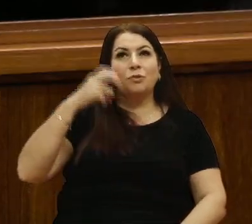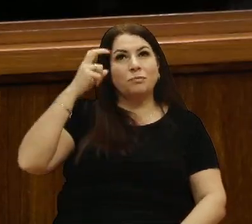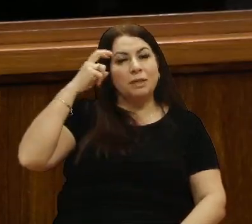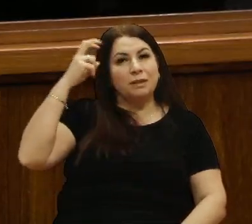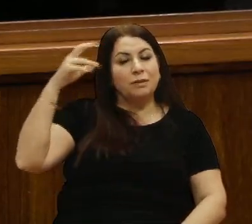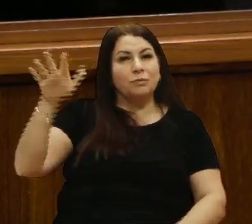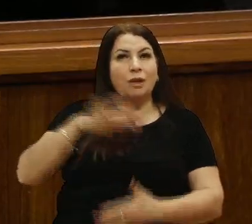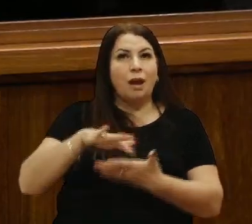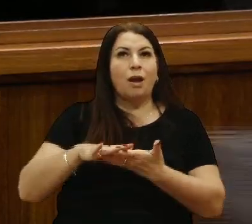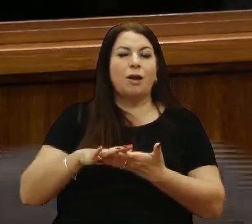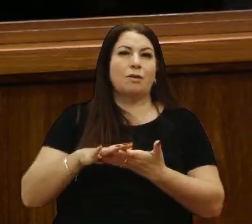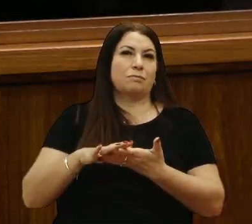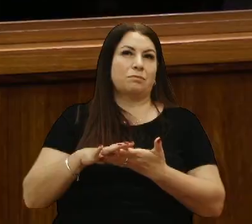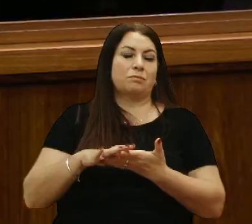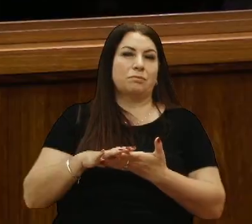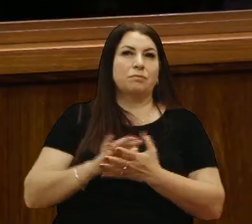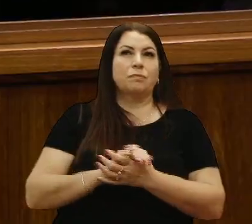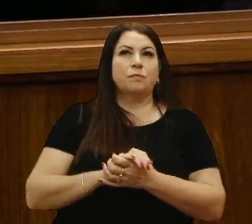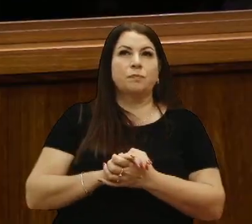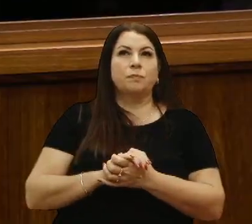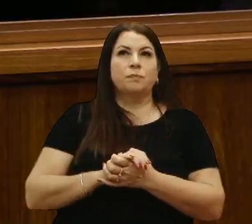intelectual, de forma